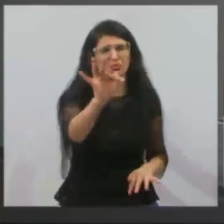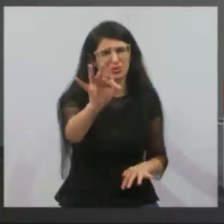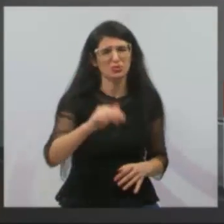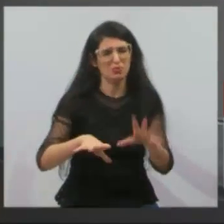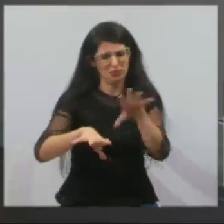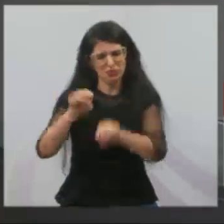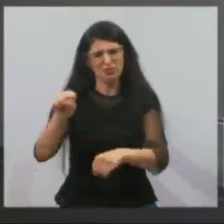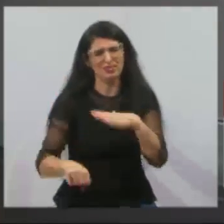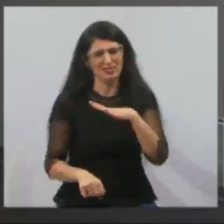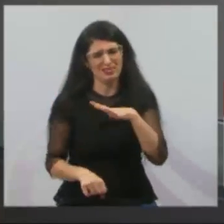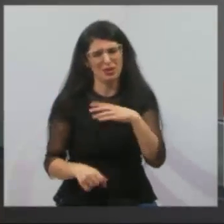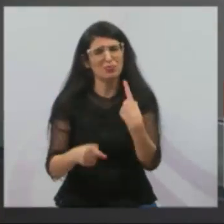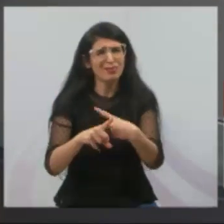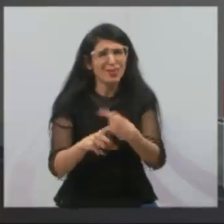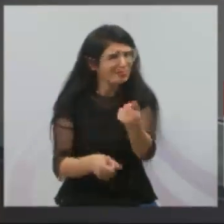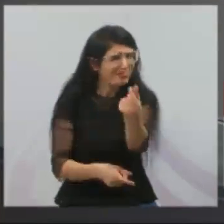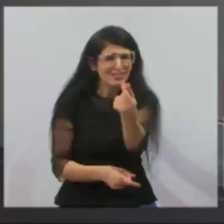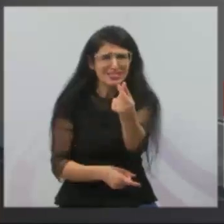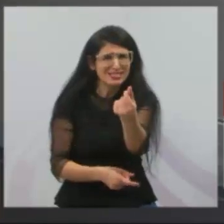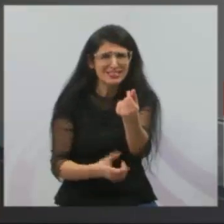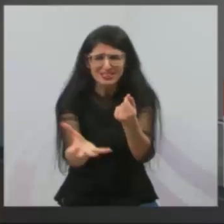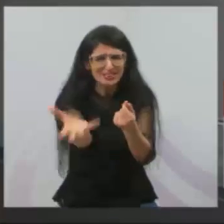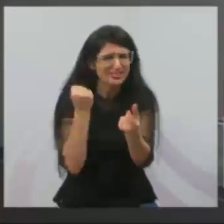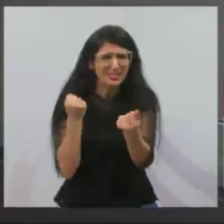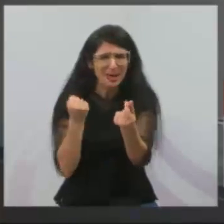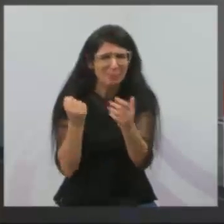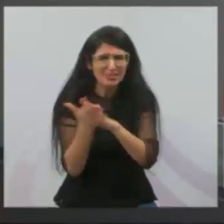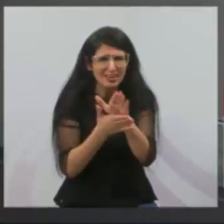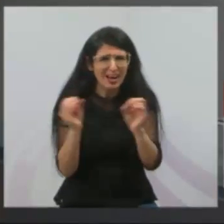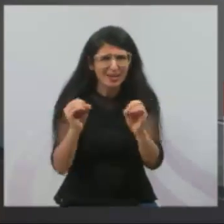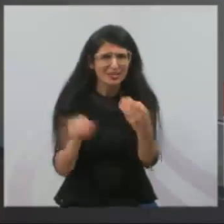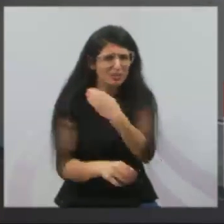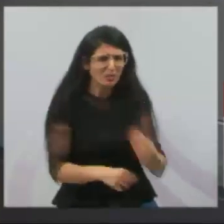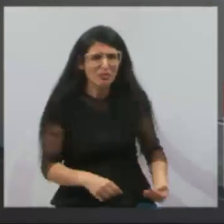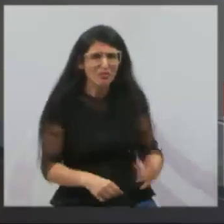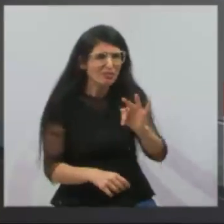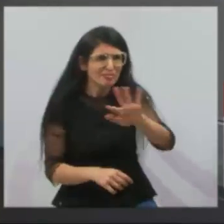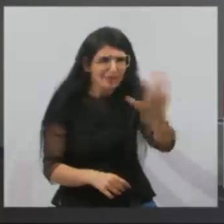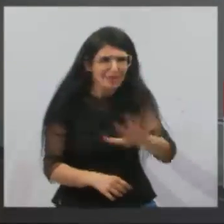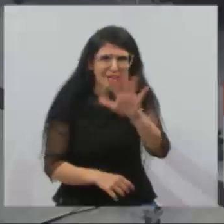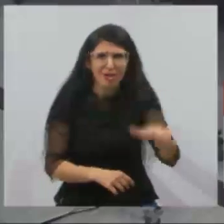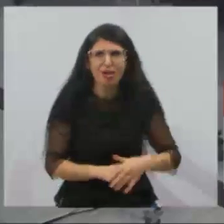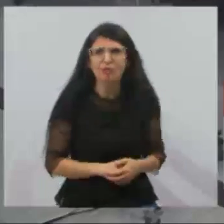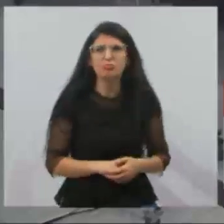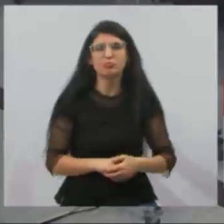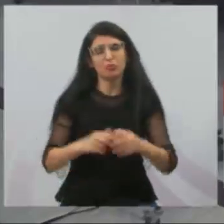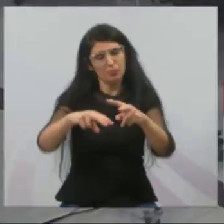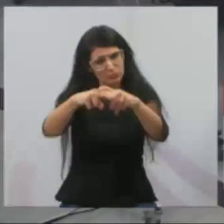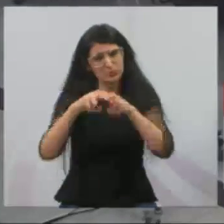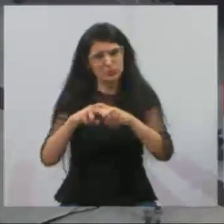penalizado e a cidade mais penalizada. Então, nesse sentido, eu voto favorável ao projeto.